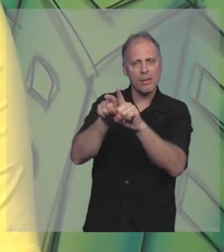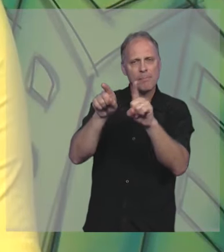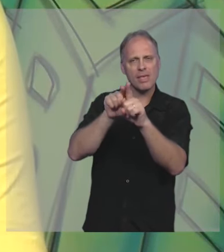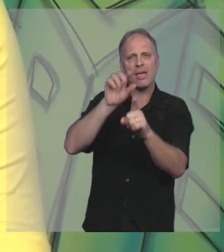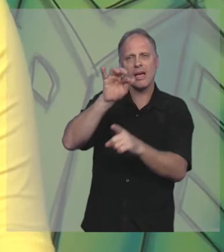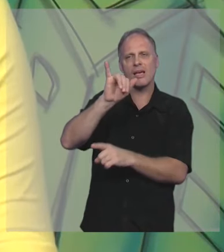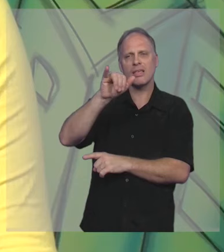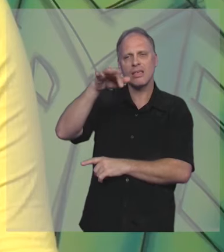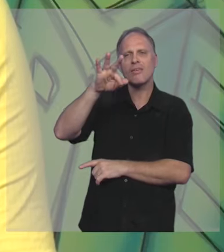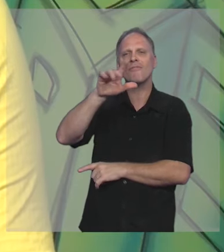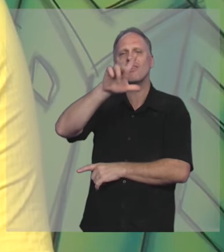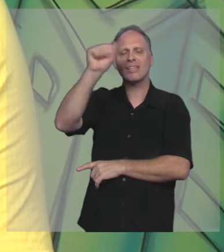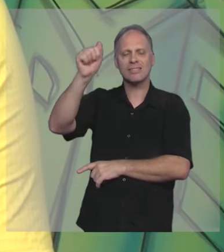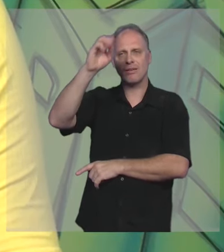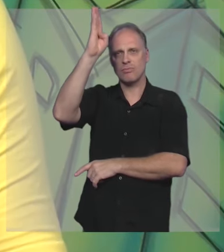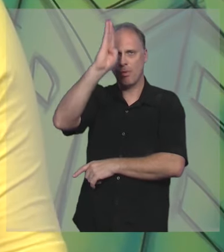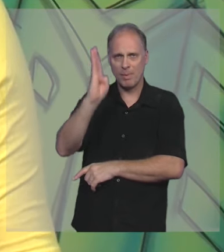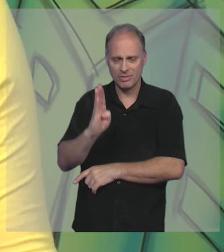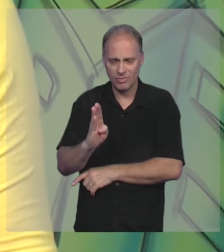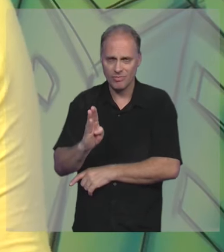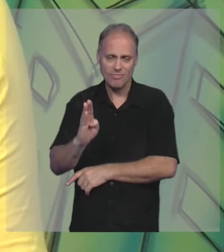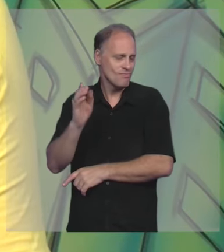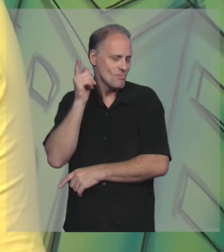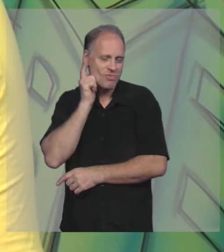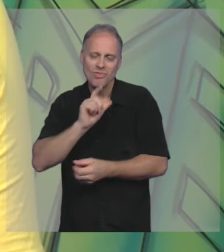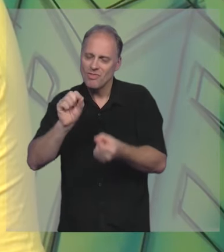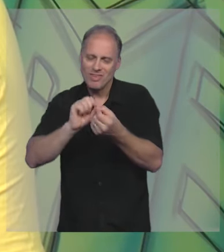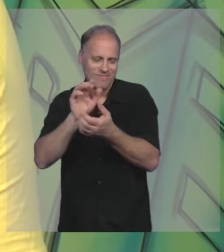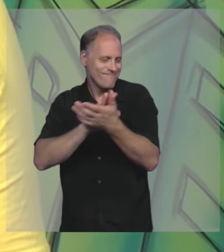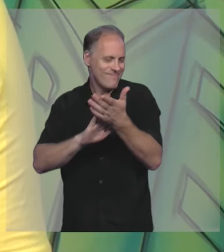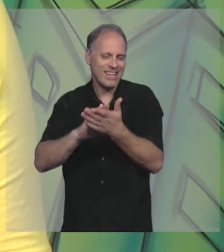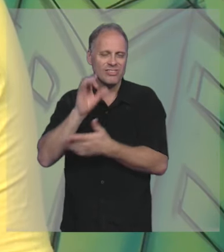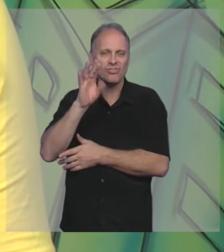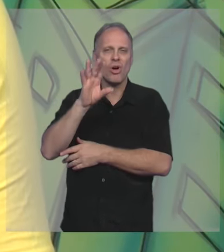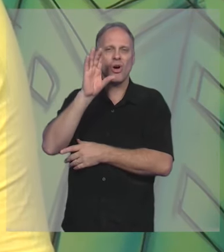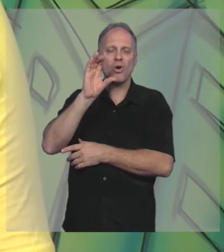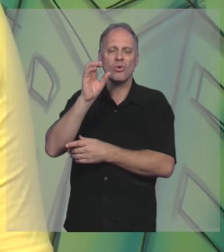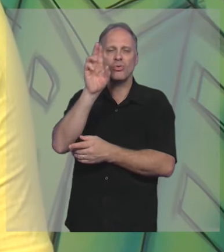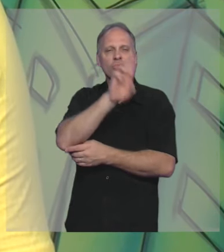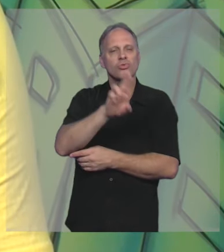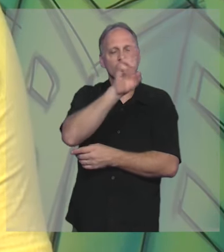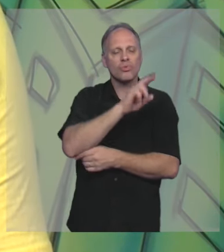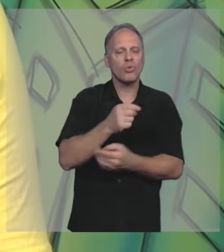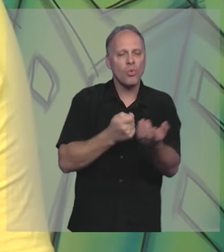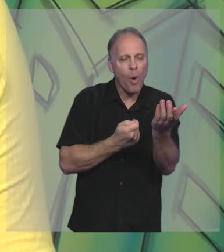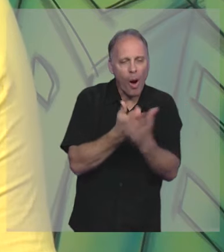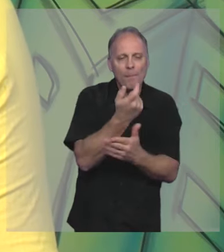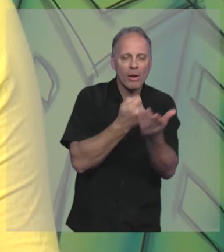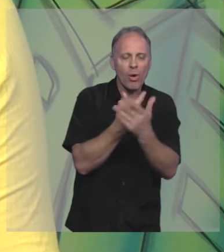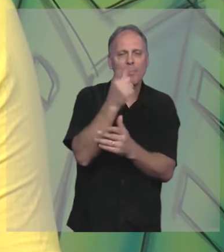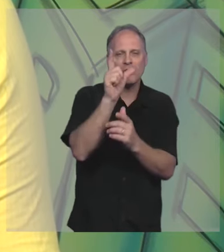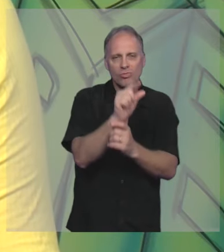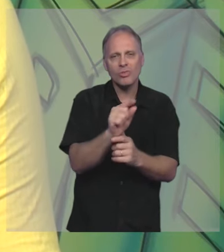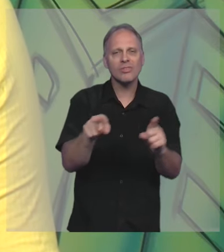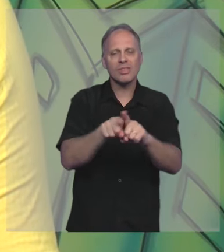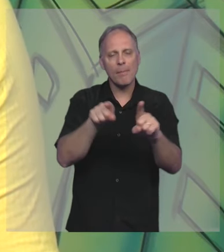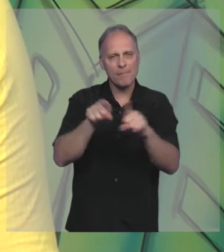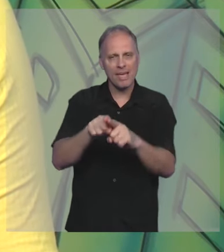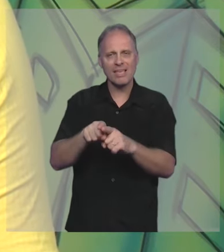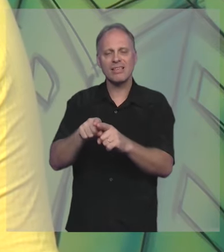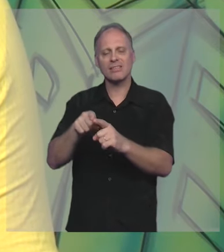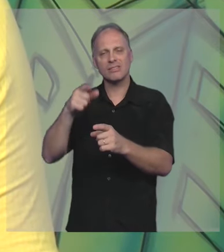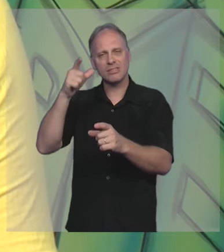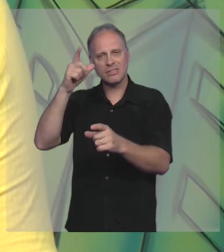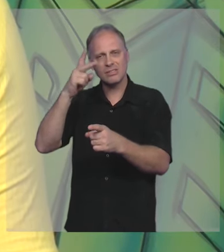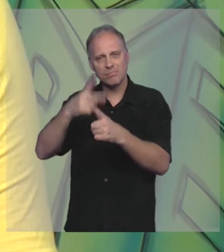inflação do país. Óbvio que não teve consequência, a única coisa que ele conseguiu reduzir foi o consumo da população, inclusive as letras de crédito